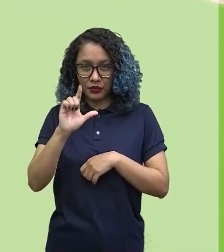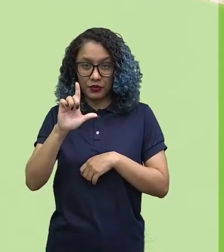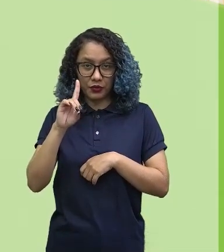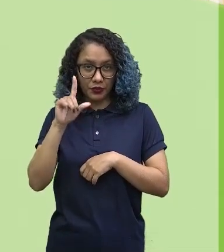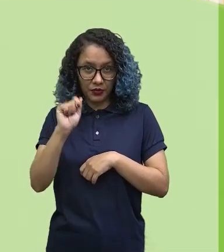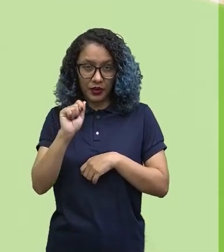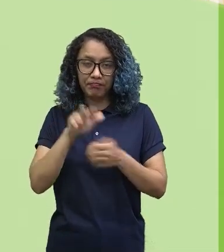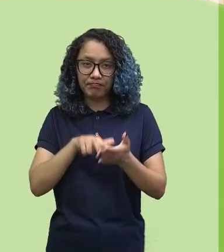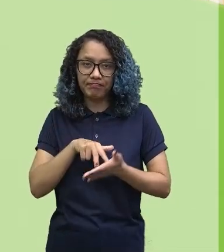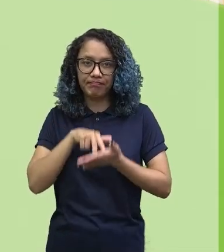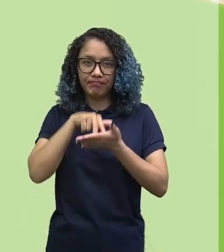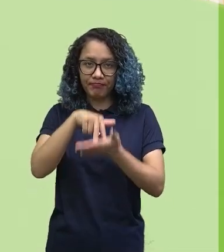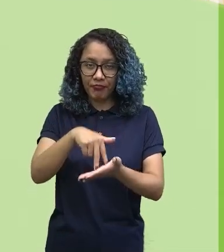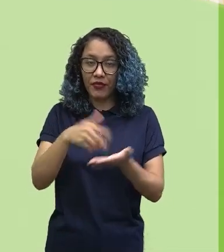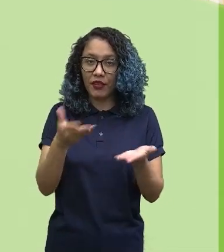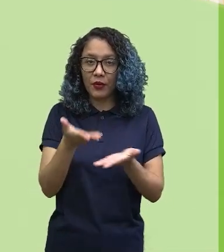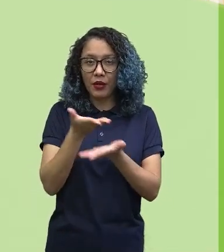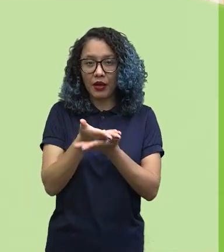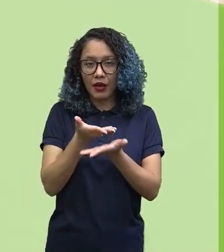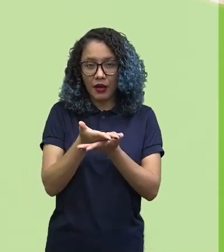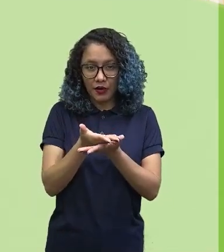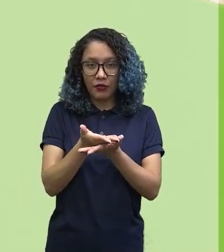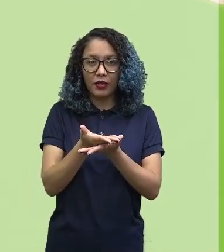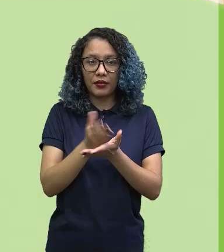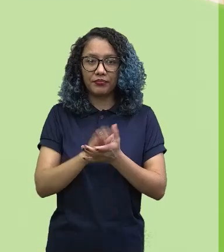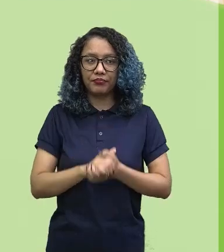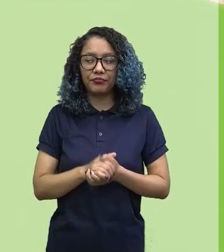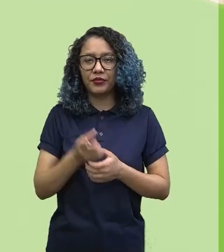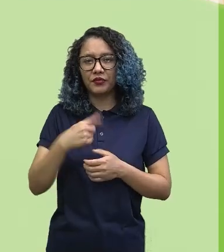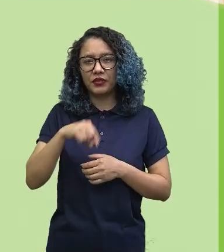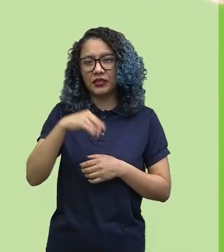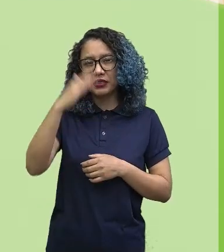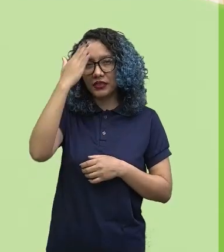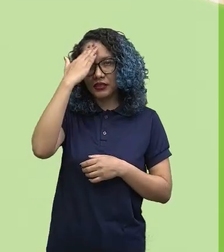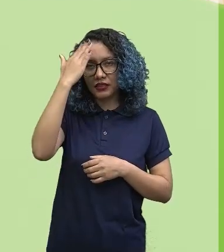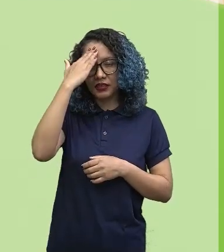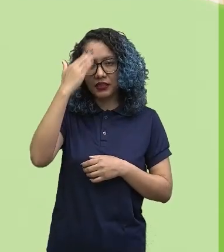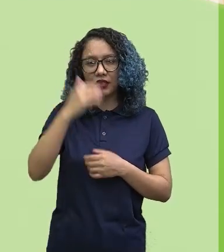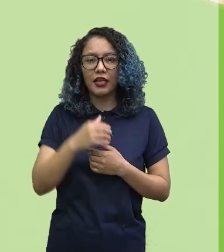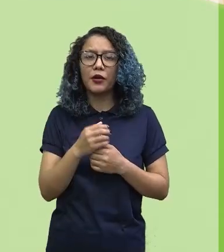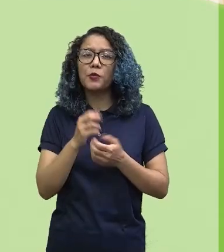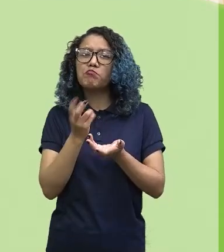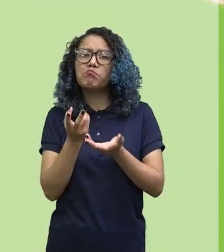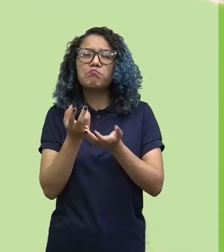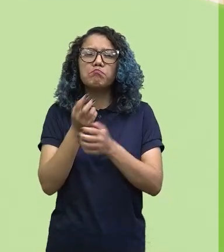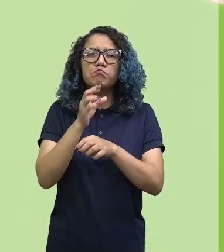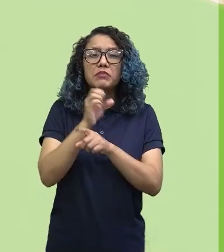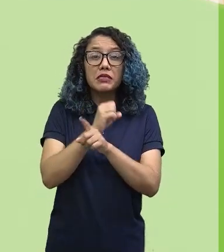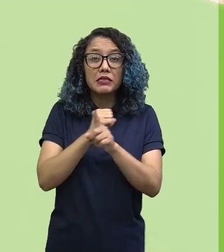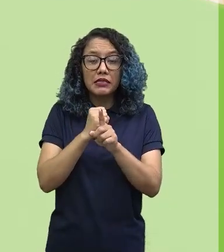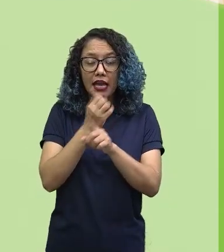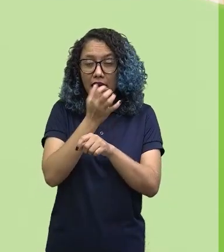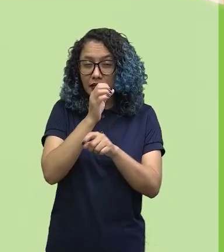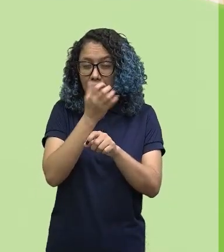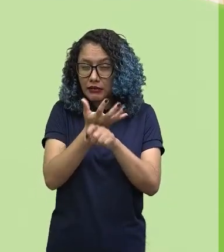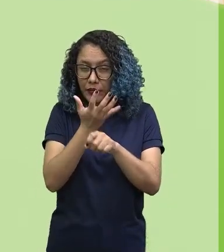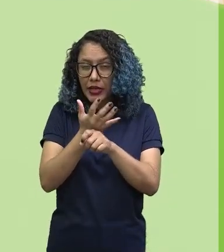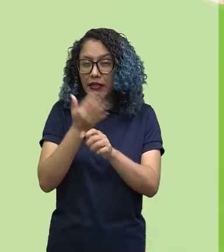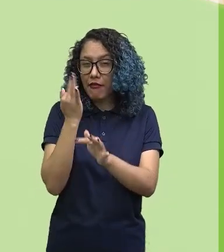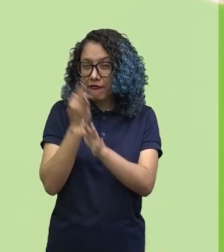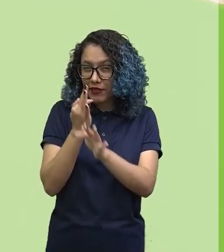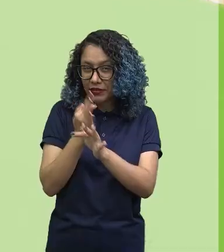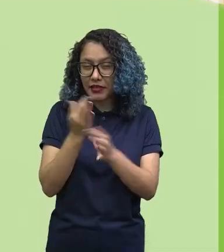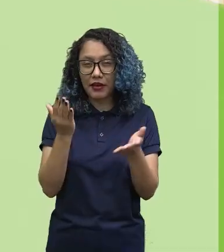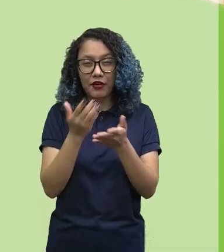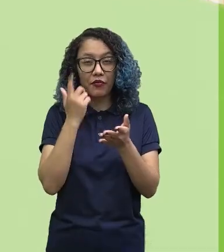com vocês nesta aula para vocês entenderem o que é esta física. Então, vamos lá descobrir qual